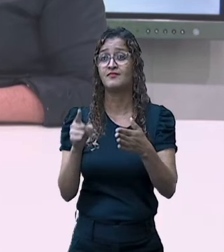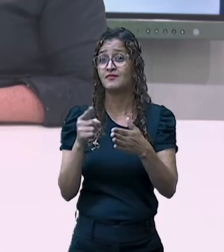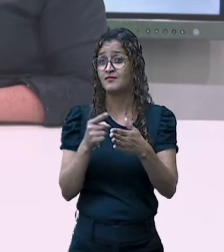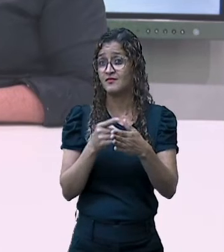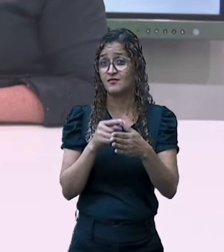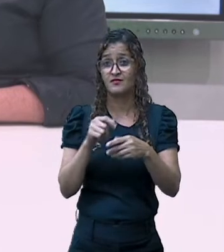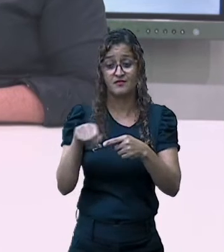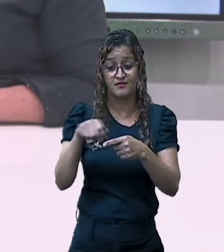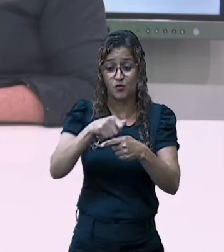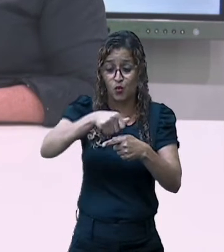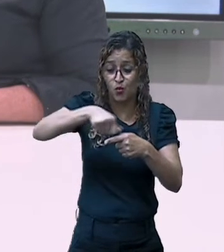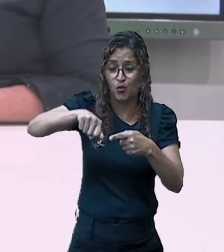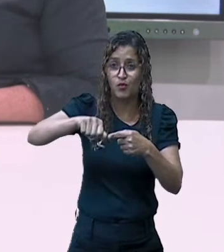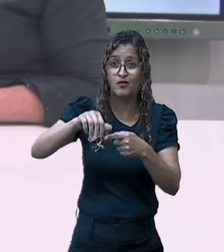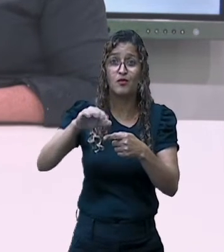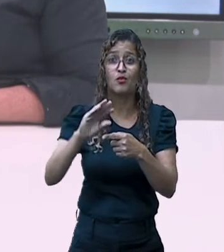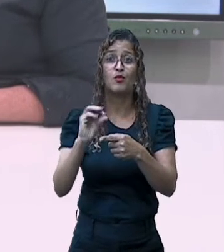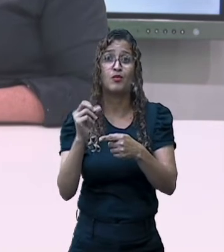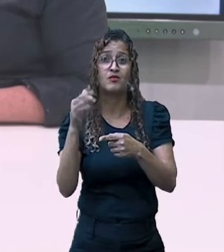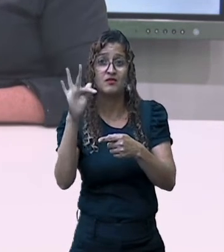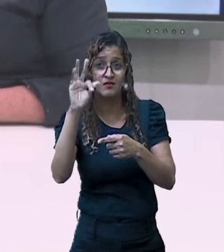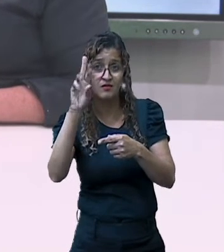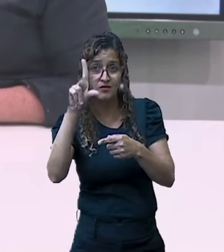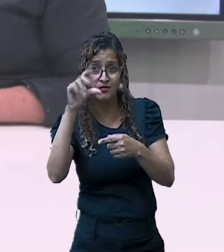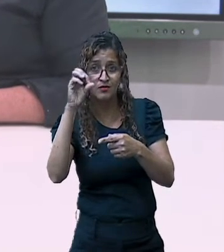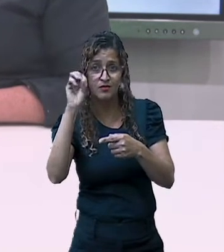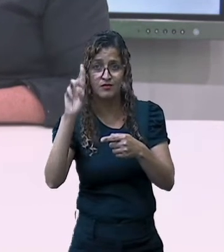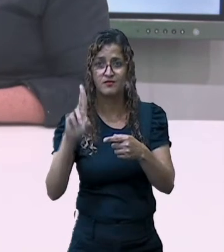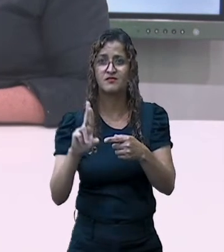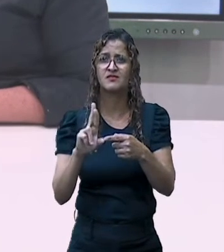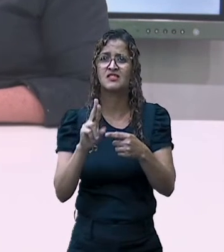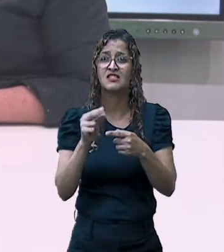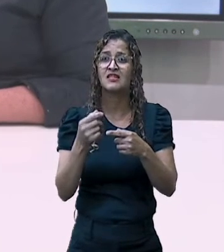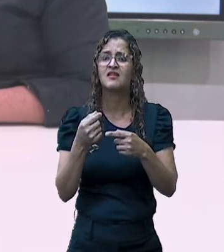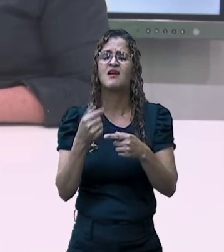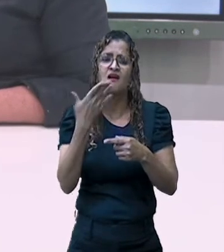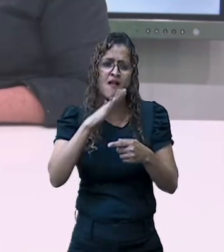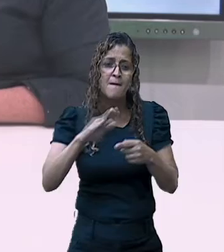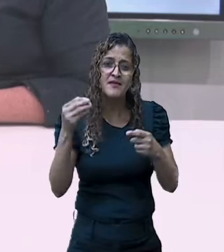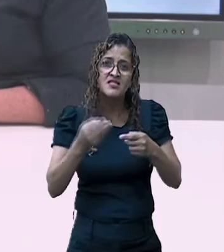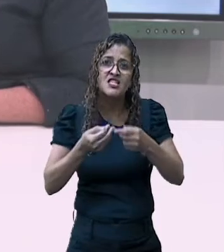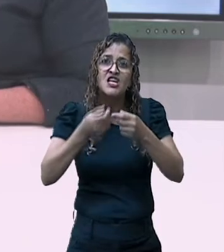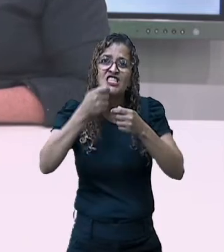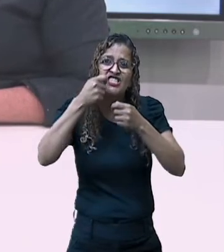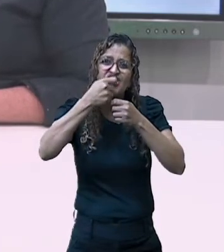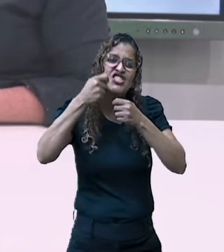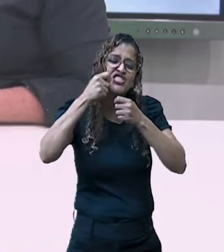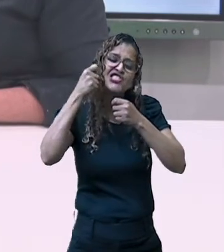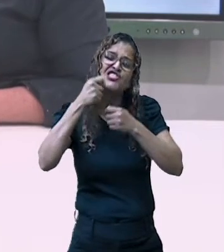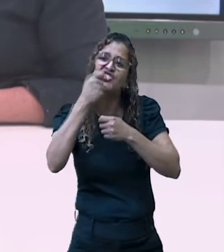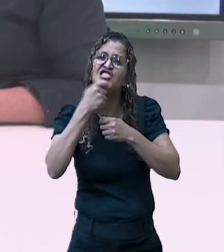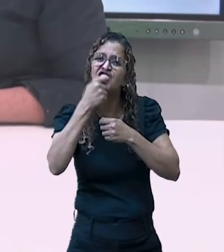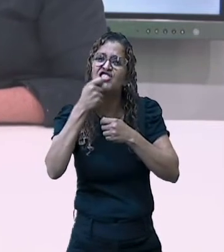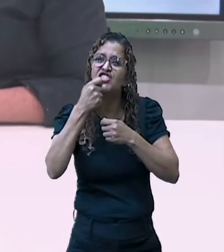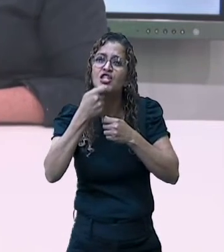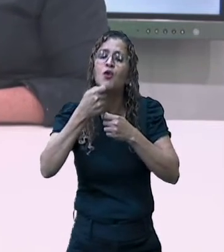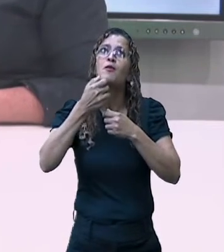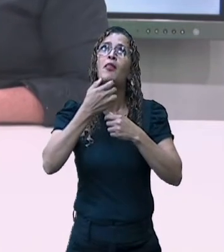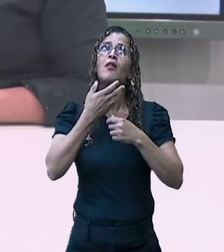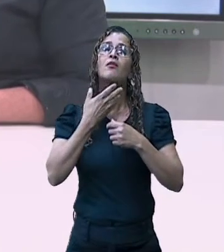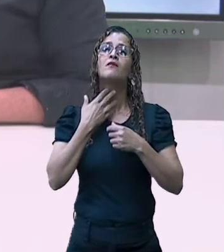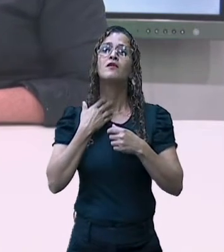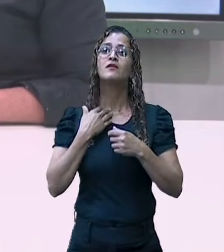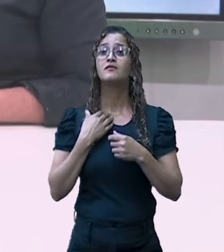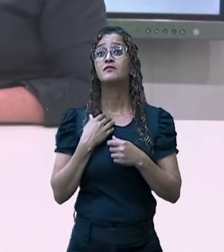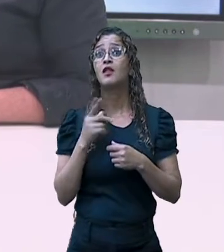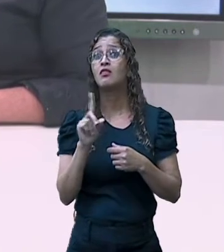pasta, com flúor, sempre cuspir a pasta. A gente não pode engolir pasta, né? Por mais gostosinha que ela seja, porque tem